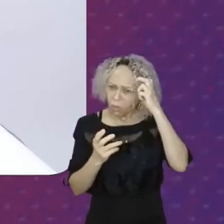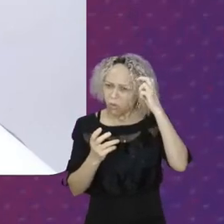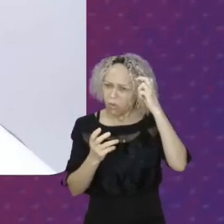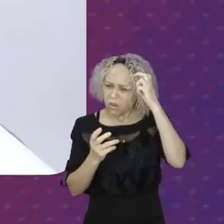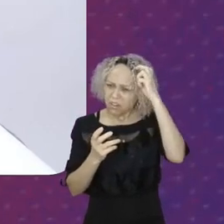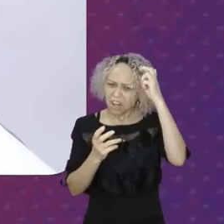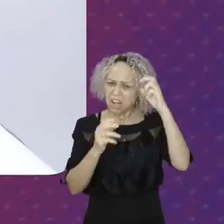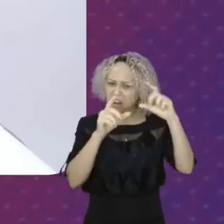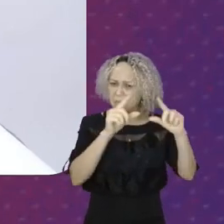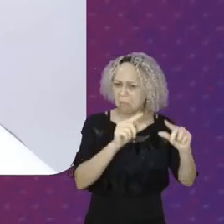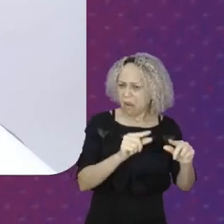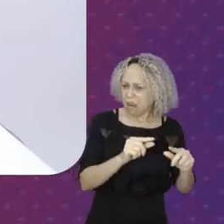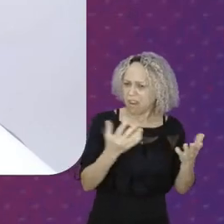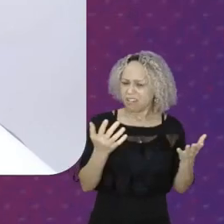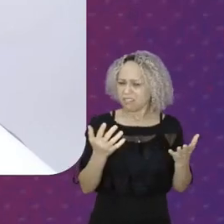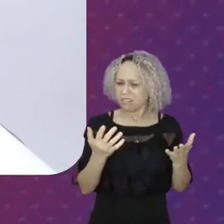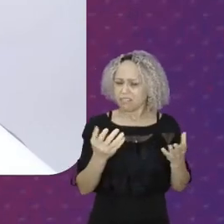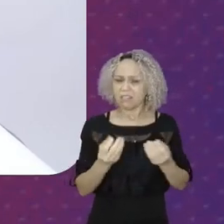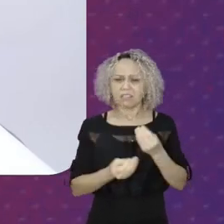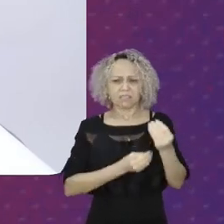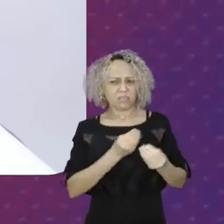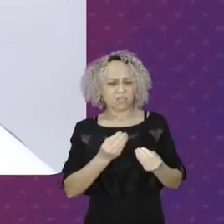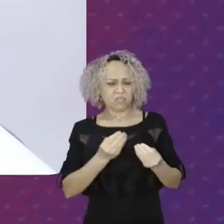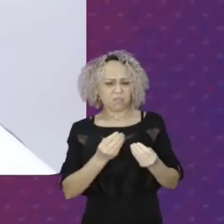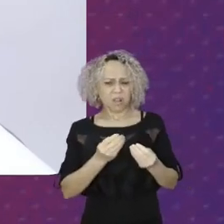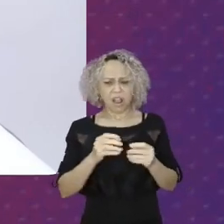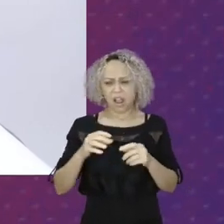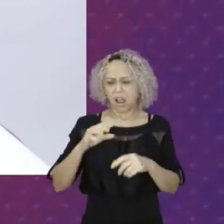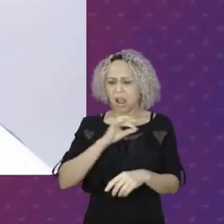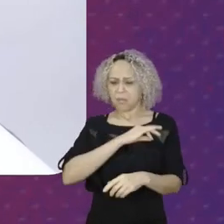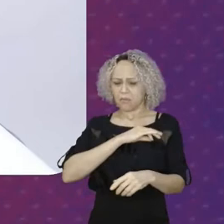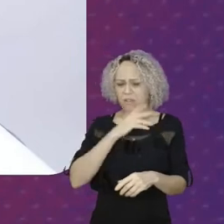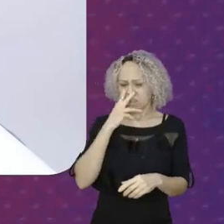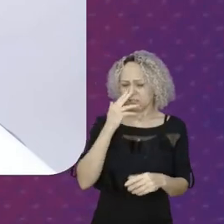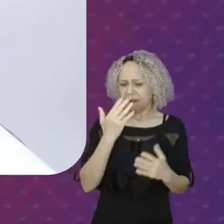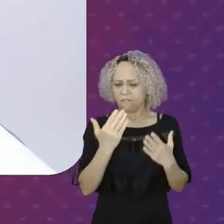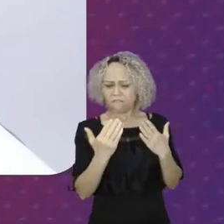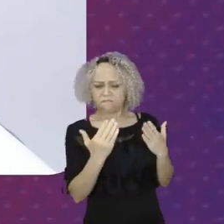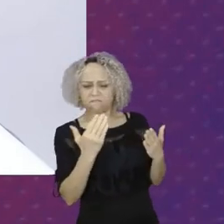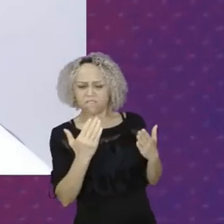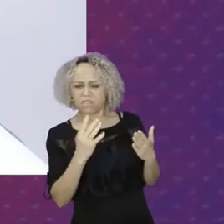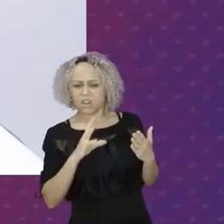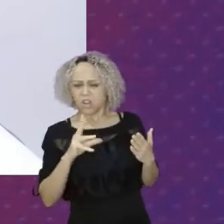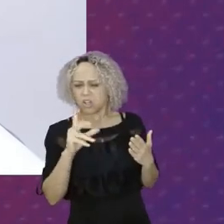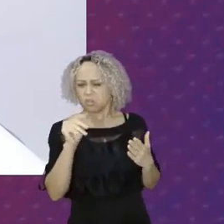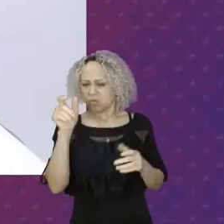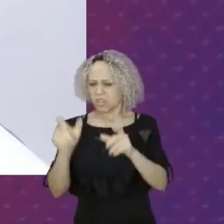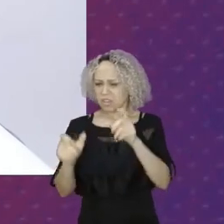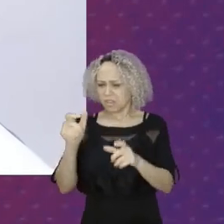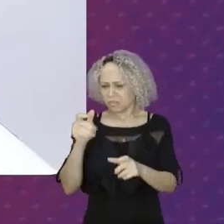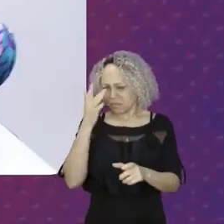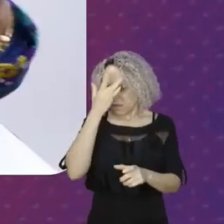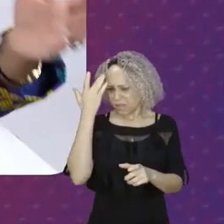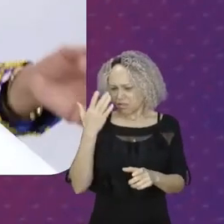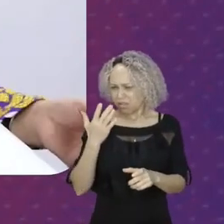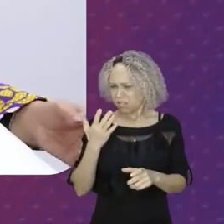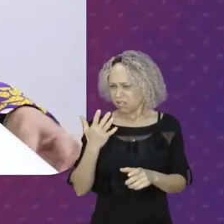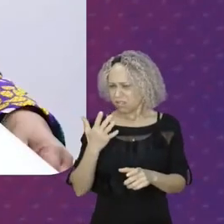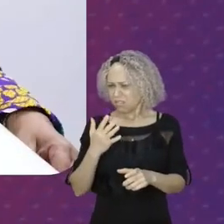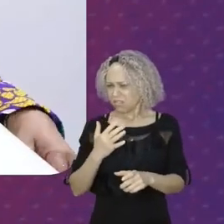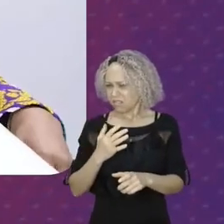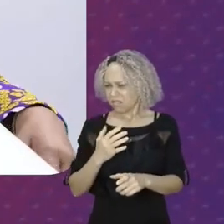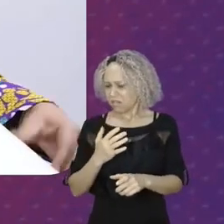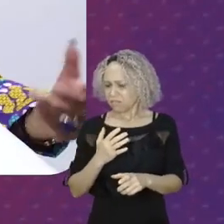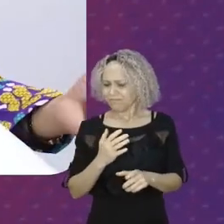polícia, não somos pessoas confiáveis, todo mundo tem que desconfiar, enfim, e que não estamos preparados